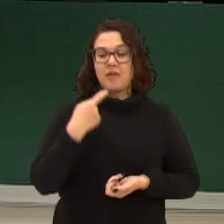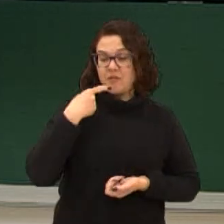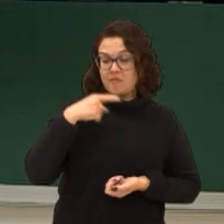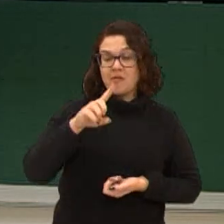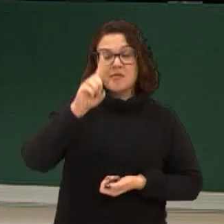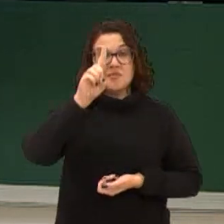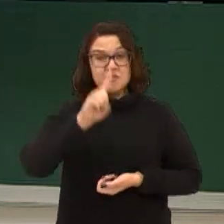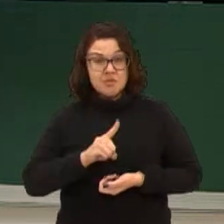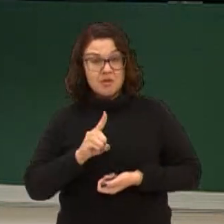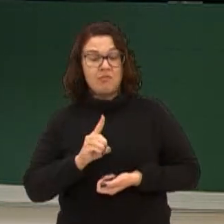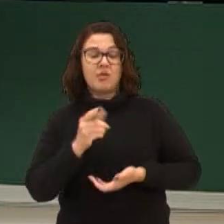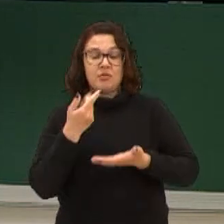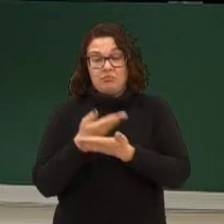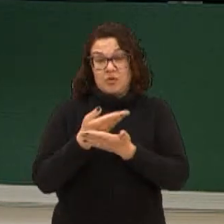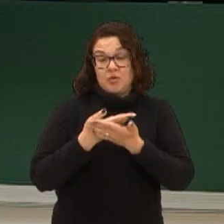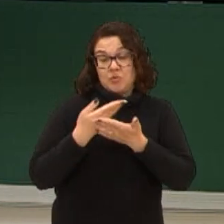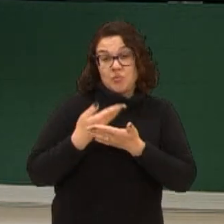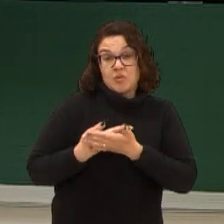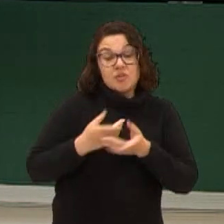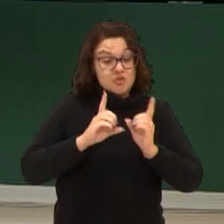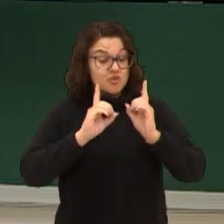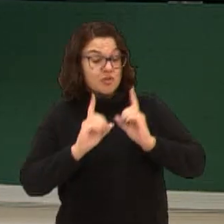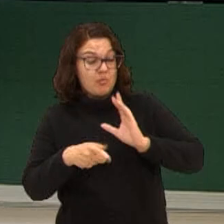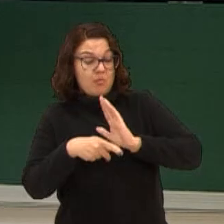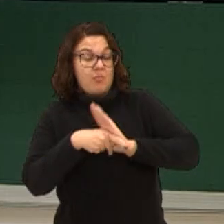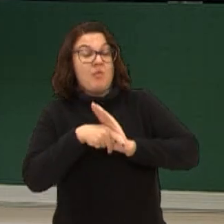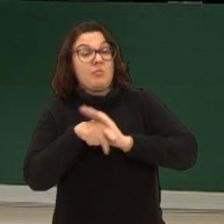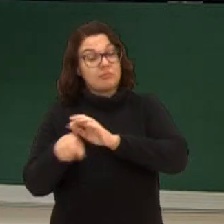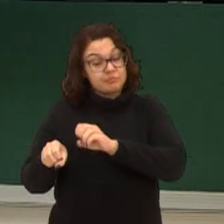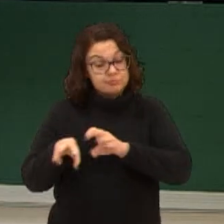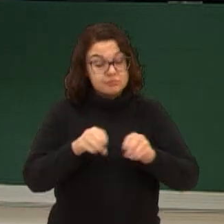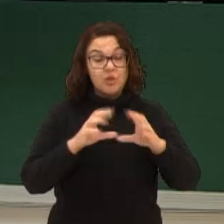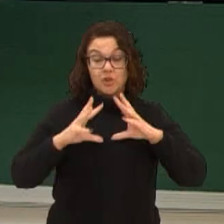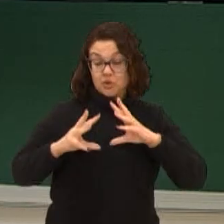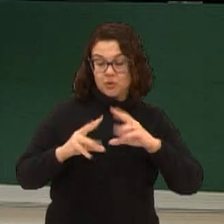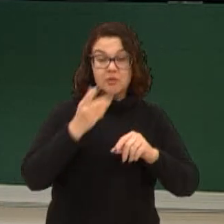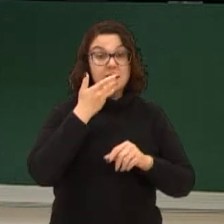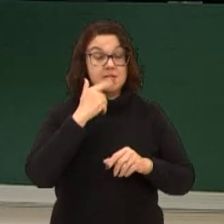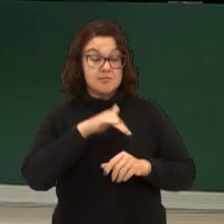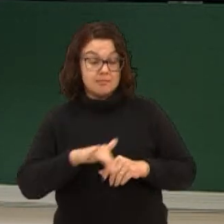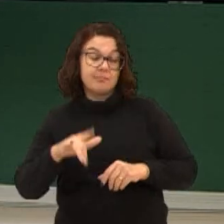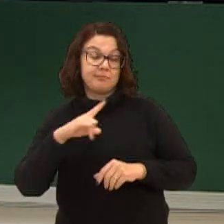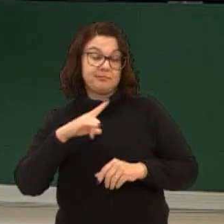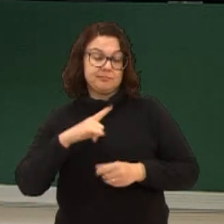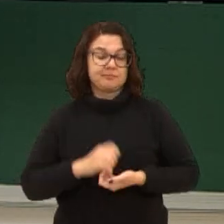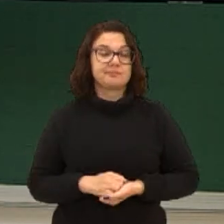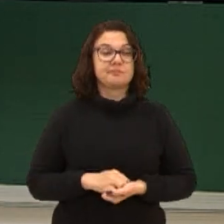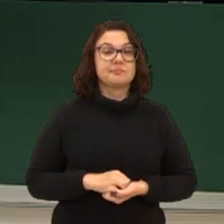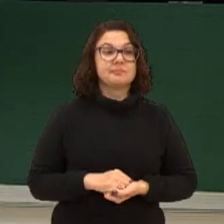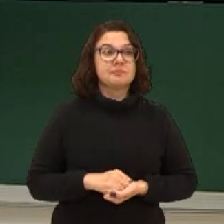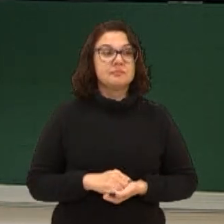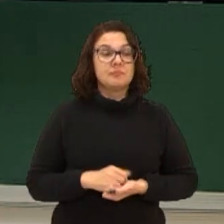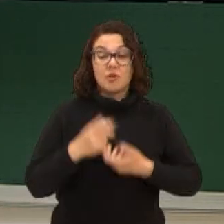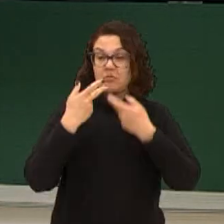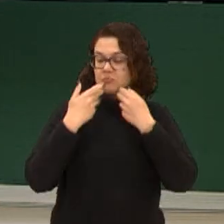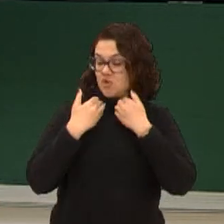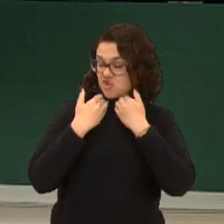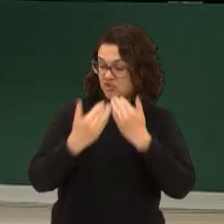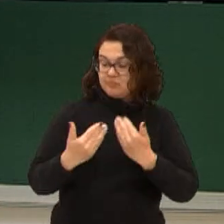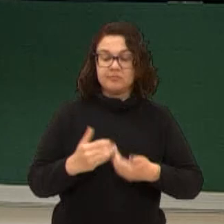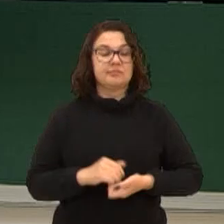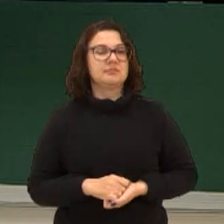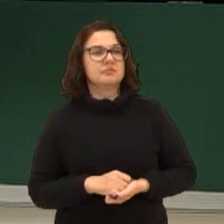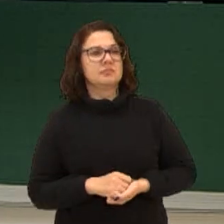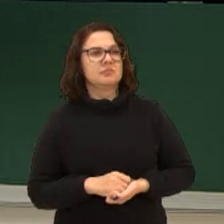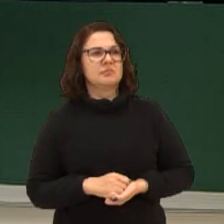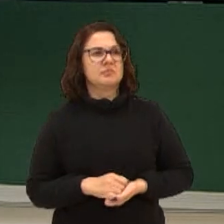sobre o direito da educação, direito à educação, que todos os ninhos têm, né? Ele diz que é indiscutível, né?